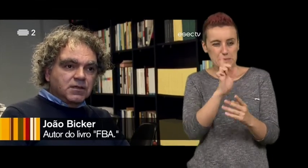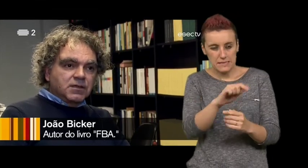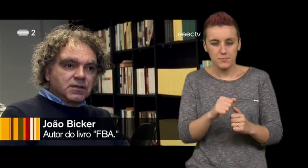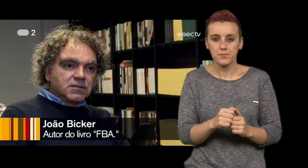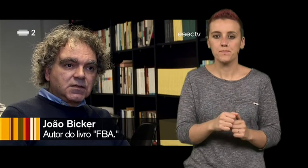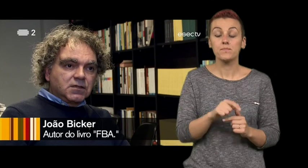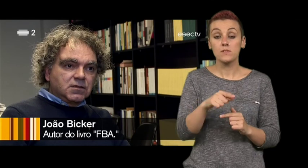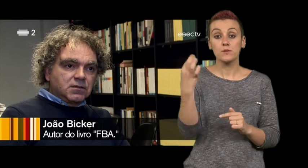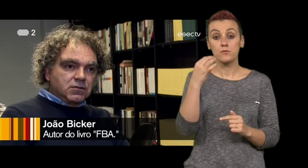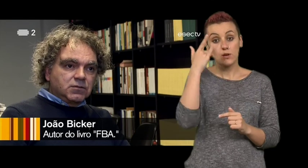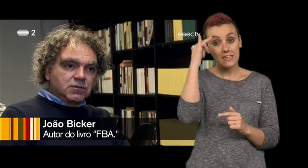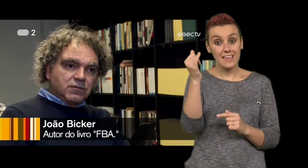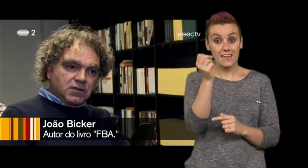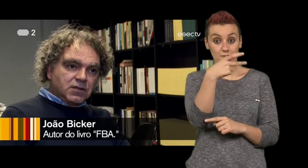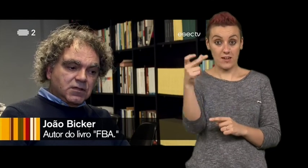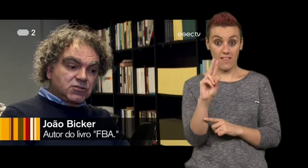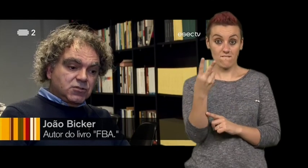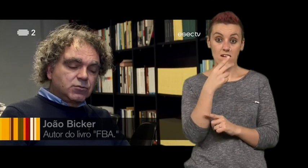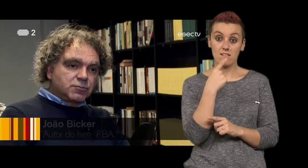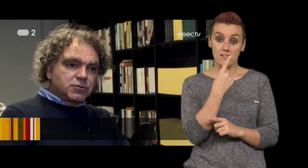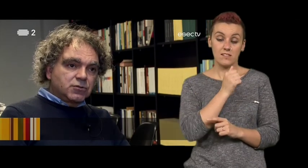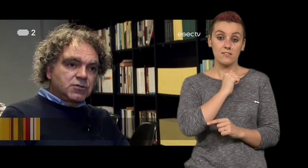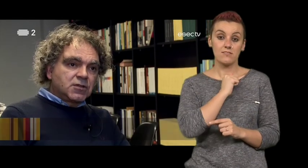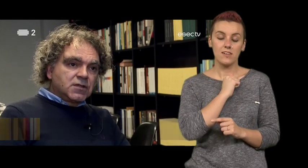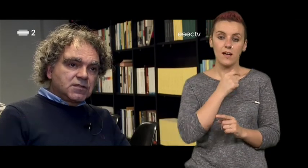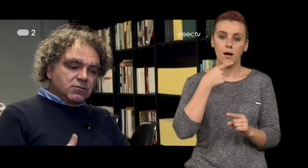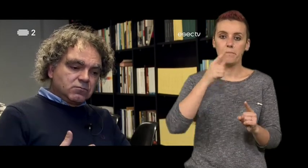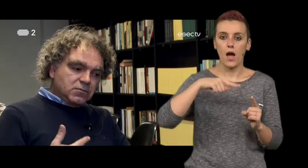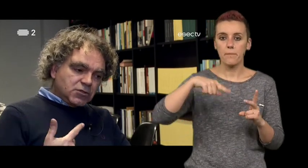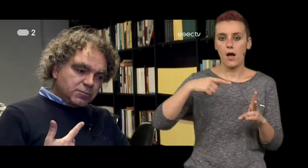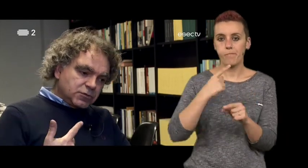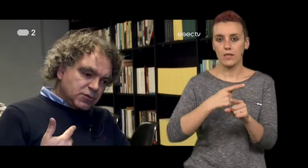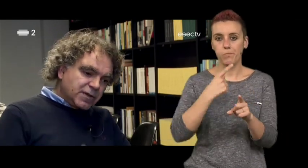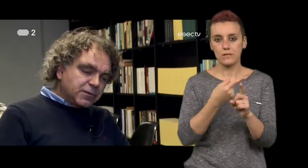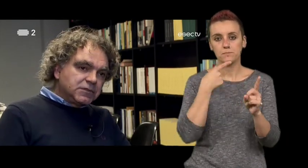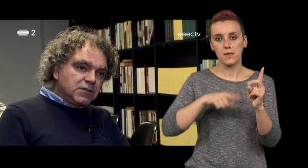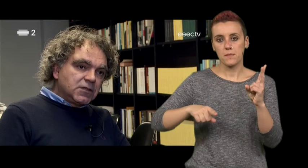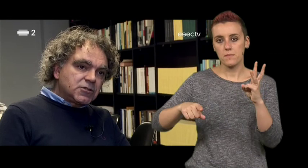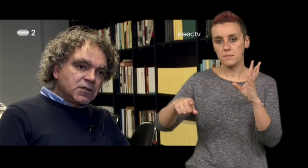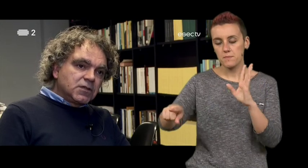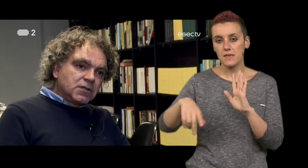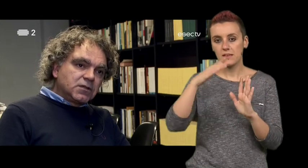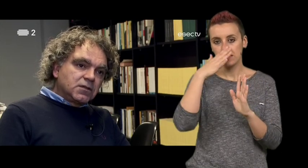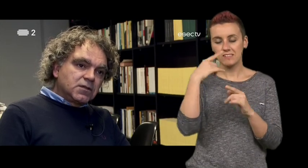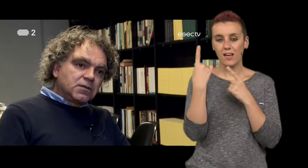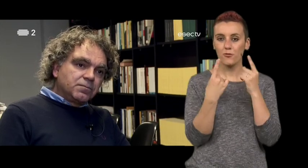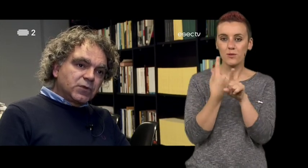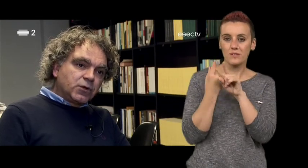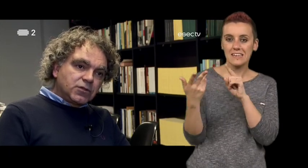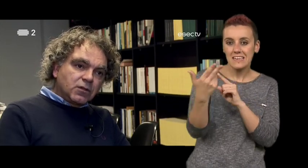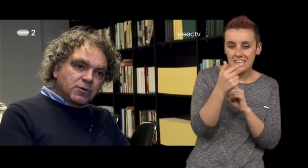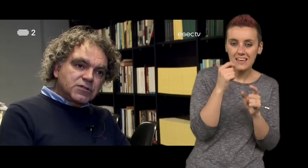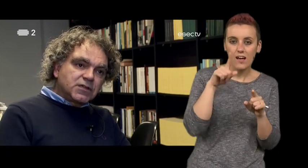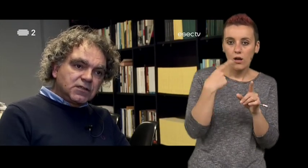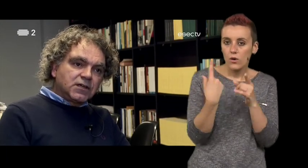percebe. Quer dizer, eu tive a ideia de que estas duas expressões são as expressões mais repetidas